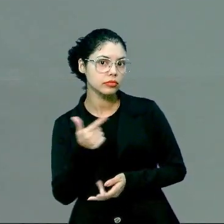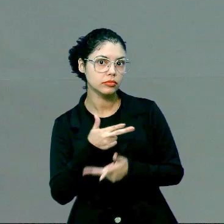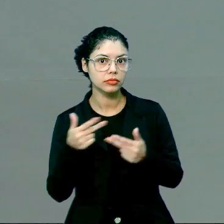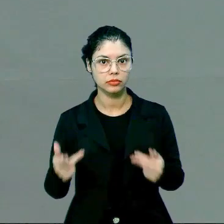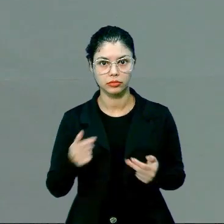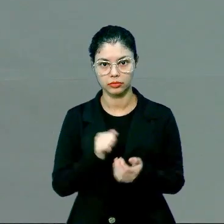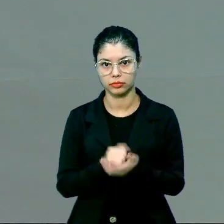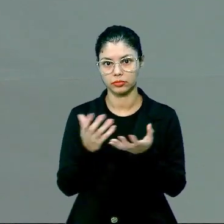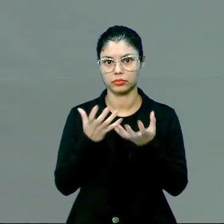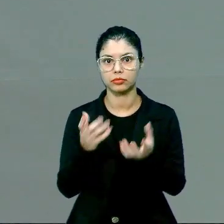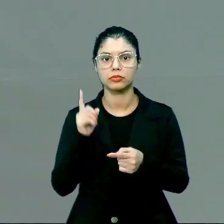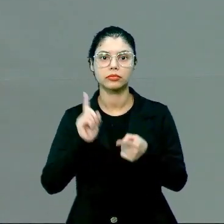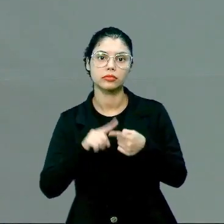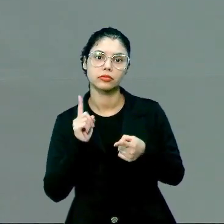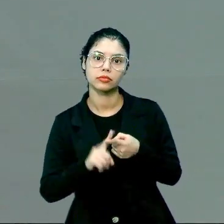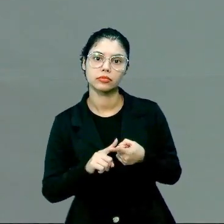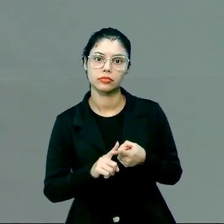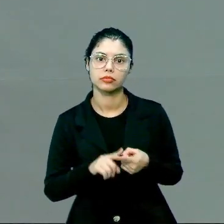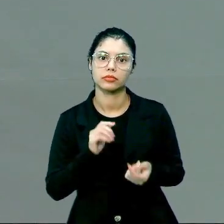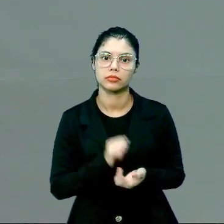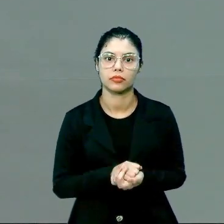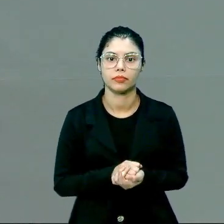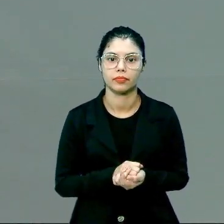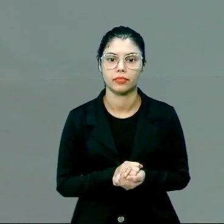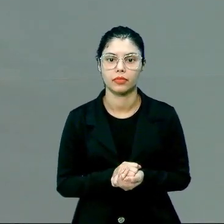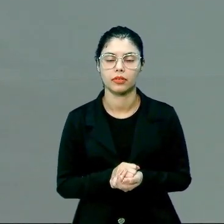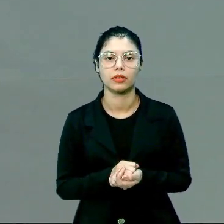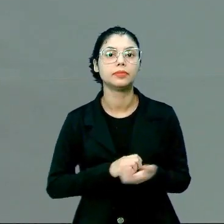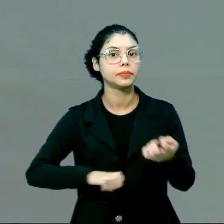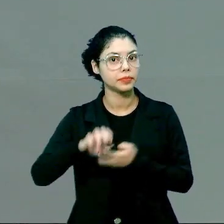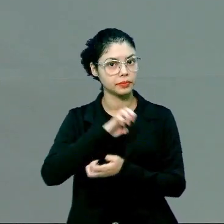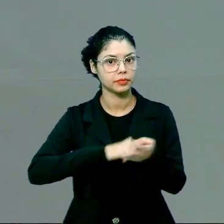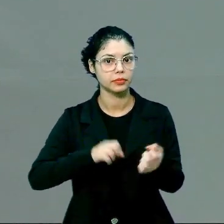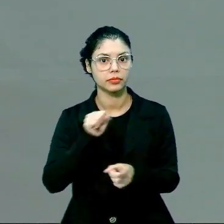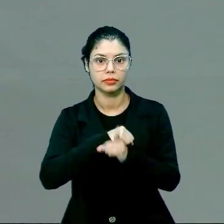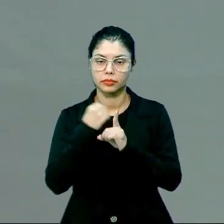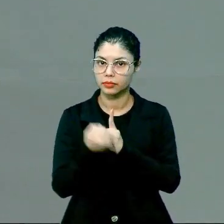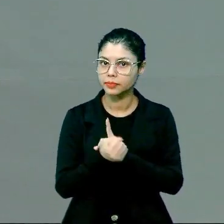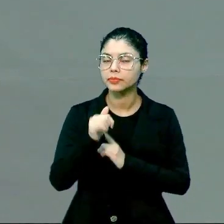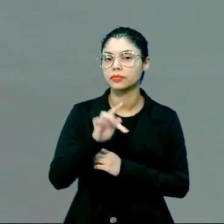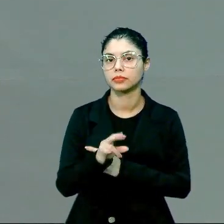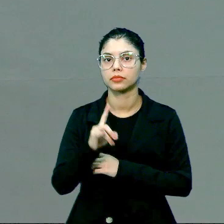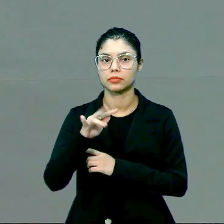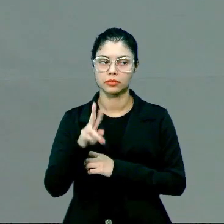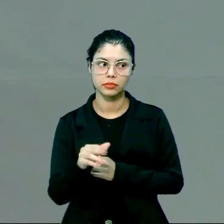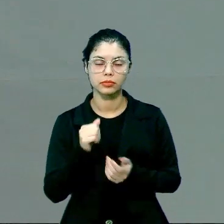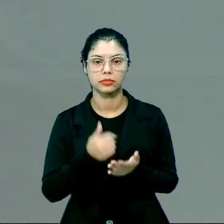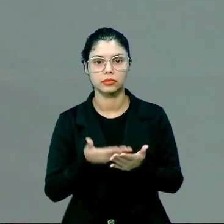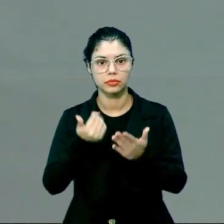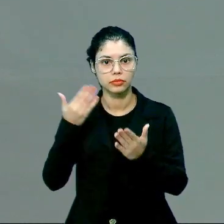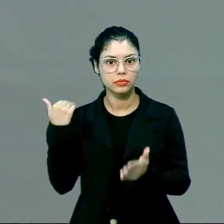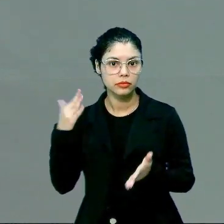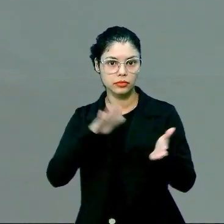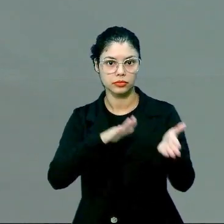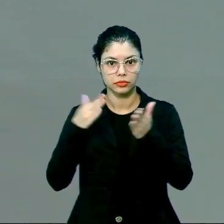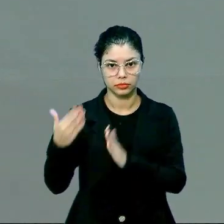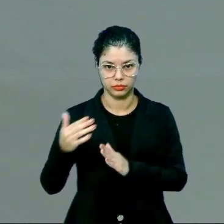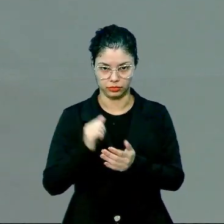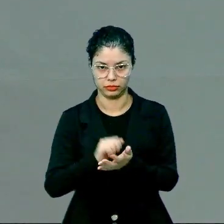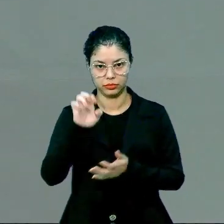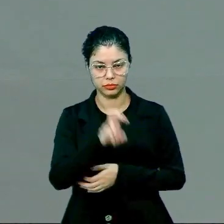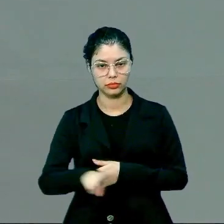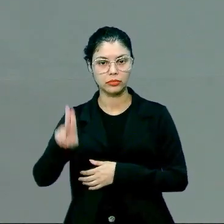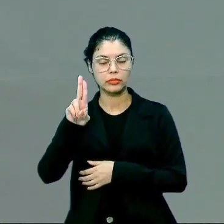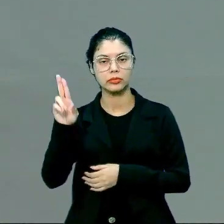coisa que queriam é, por que mesmo com a Revolução Socialista, lá numa parte da